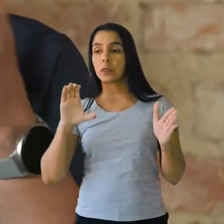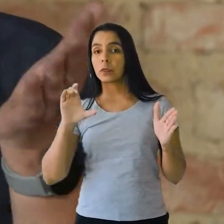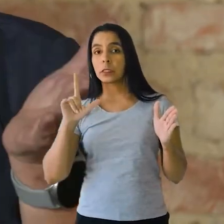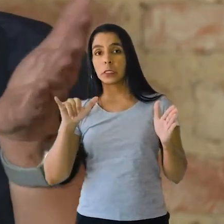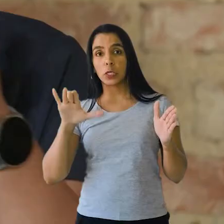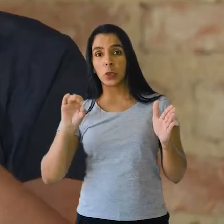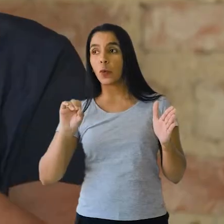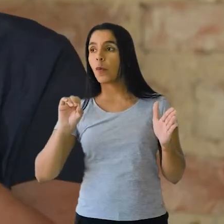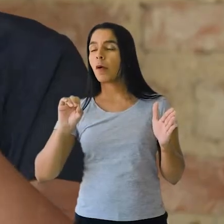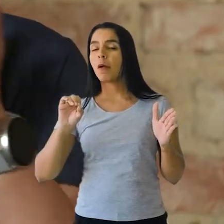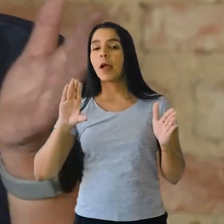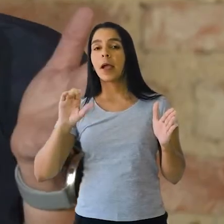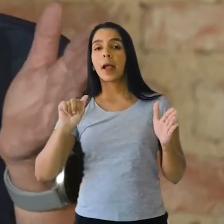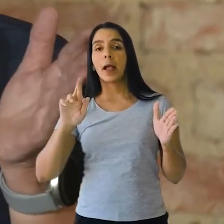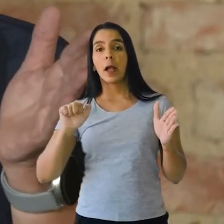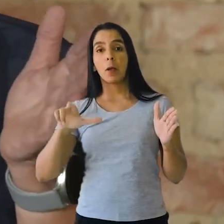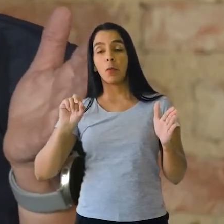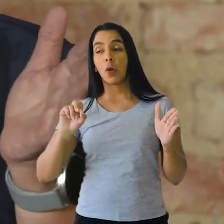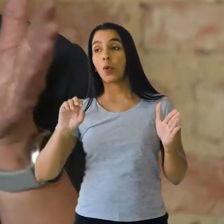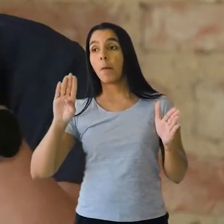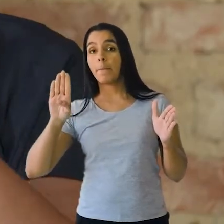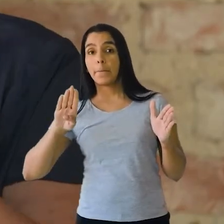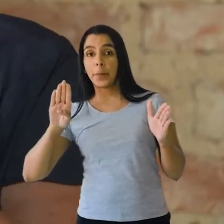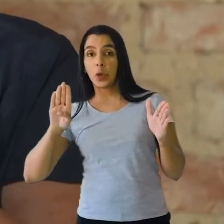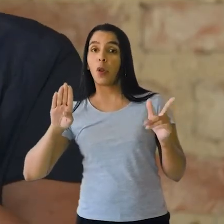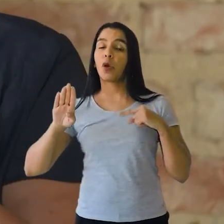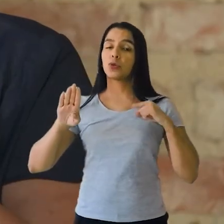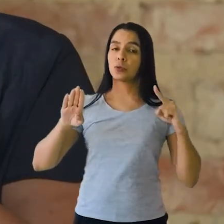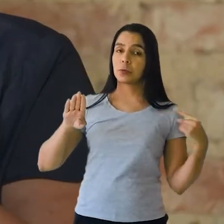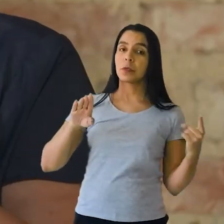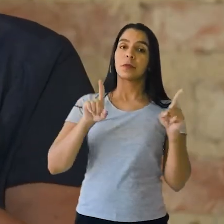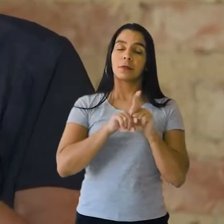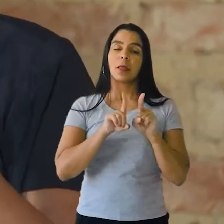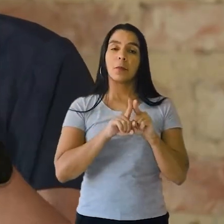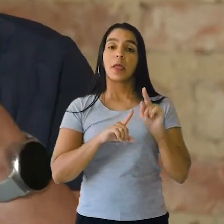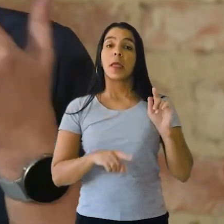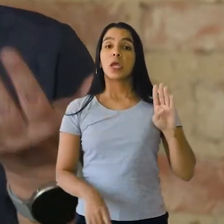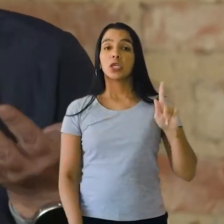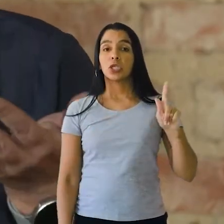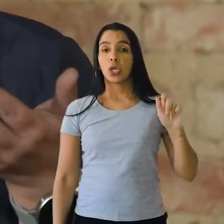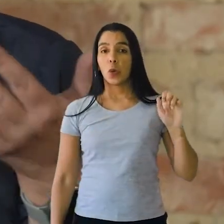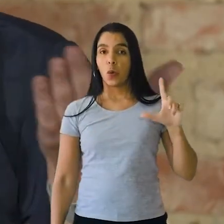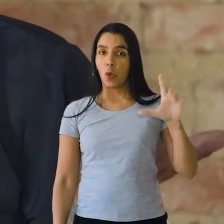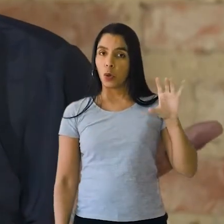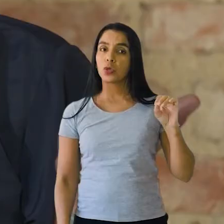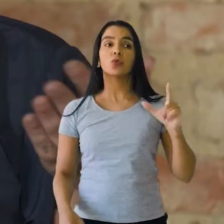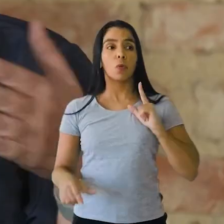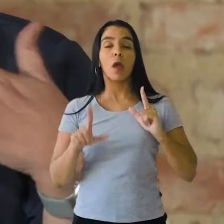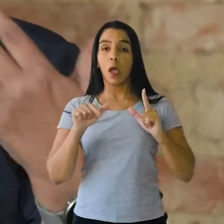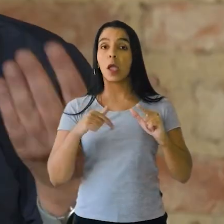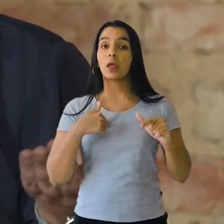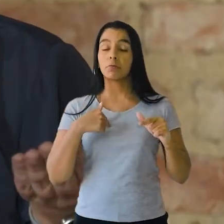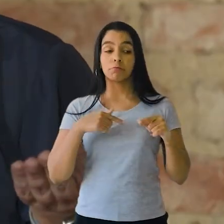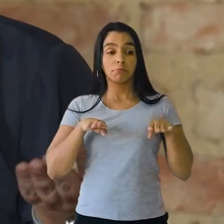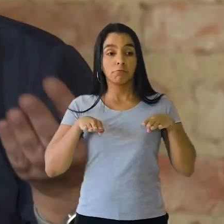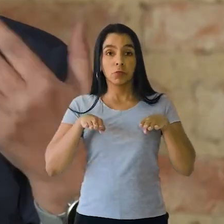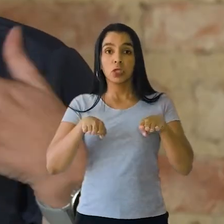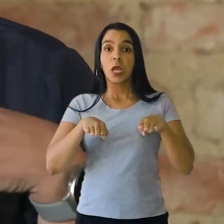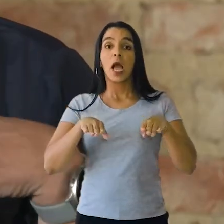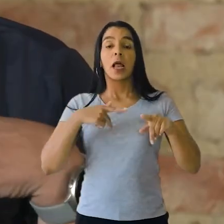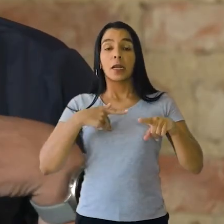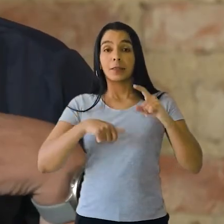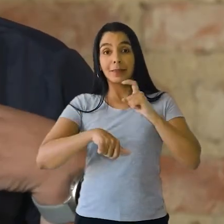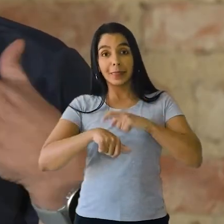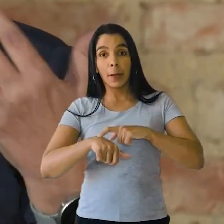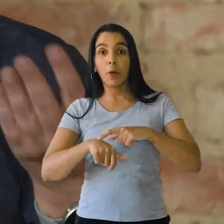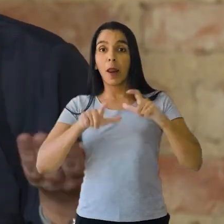esses dois processos, né, do ciclo do carbono biológico e do geológico, eles funcionam em escalas tanto